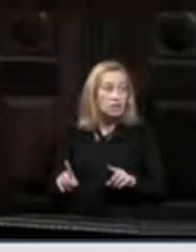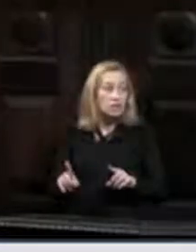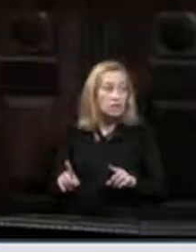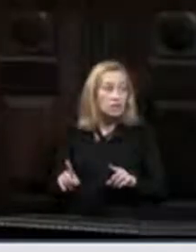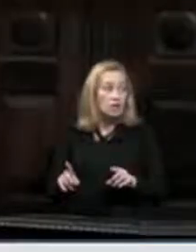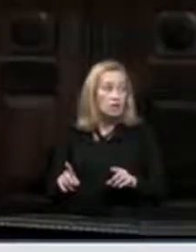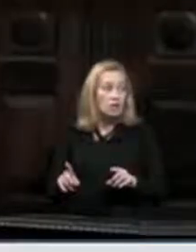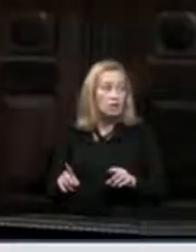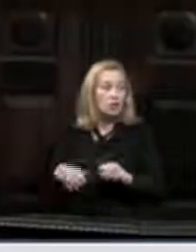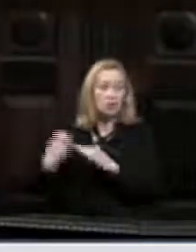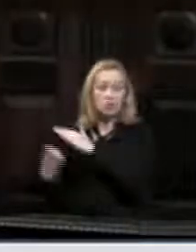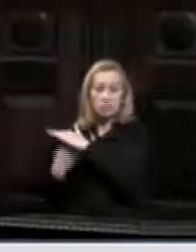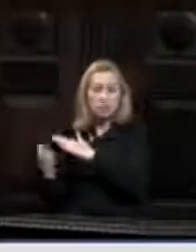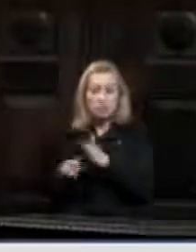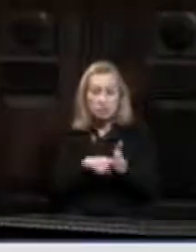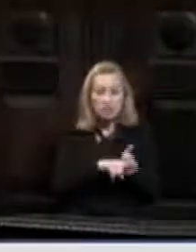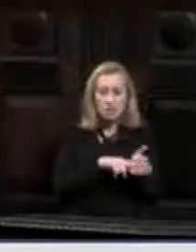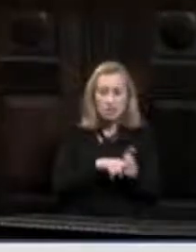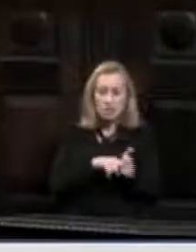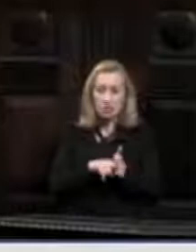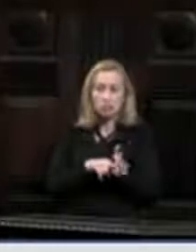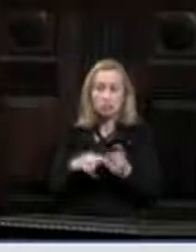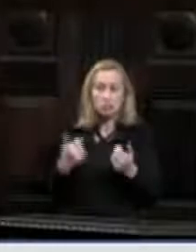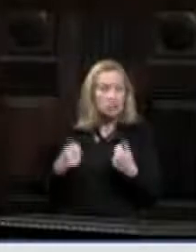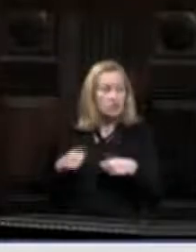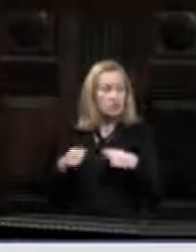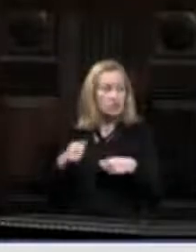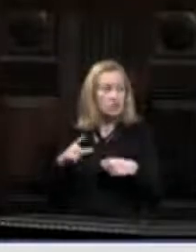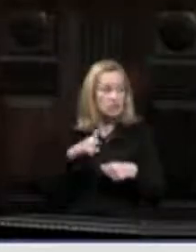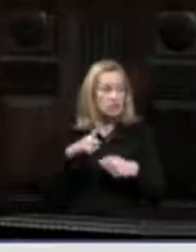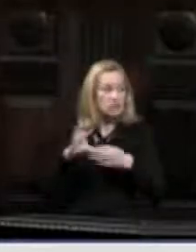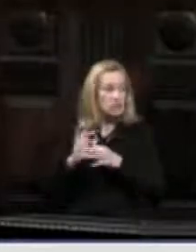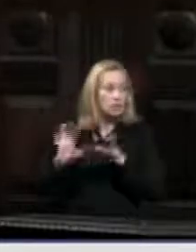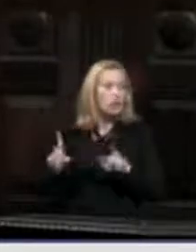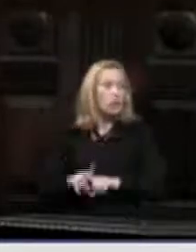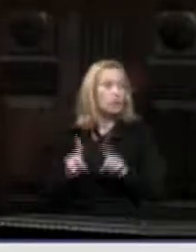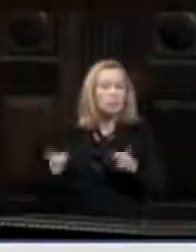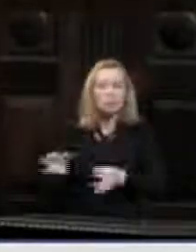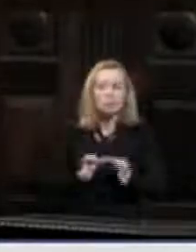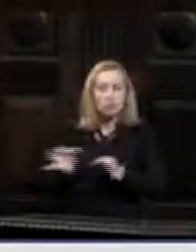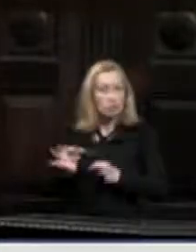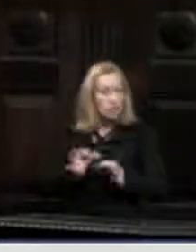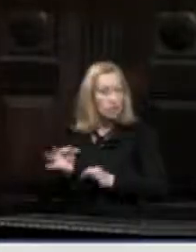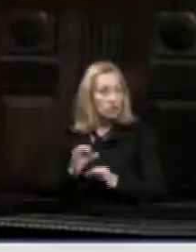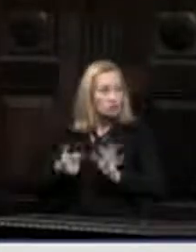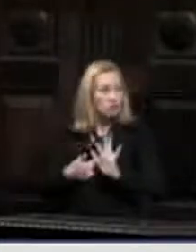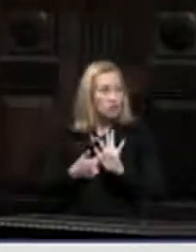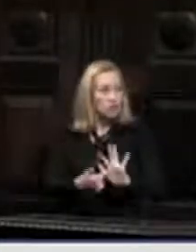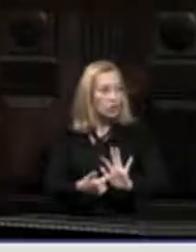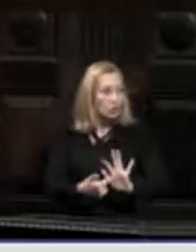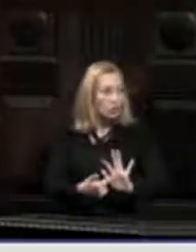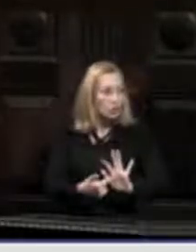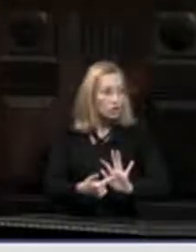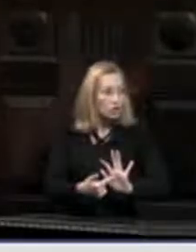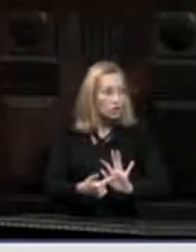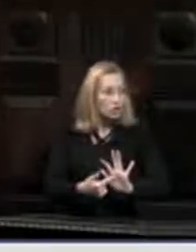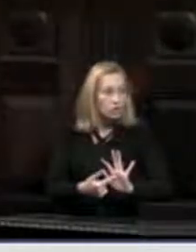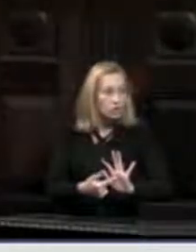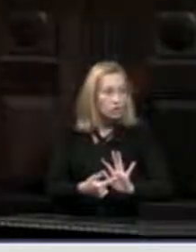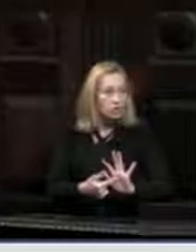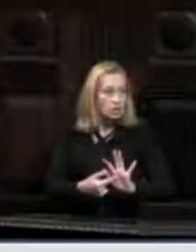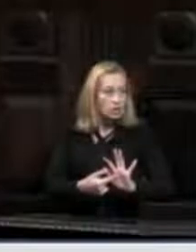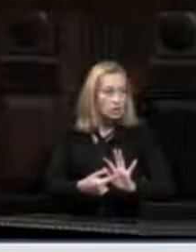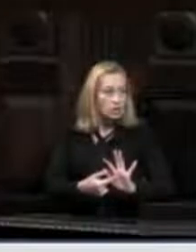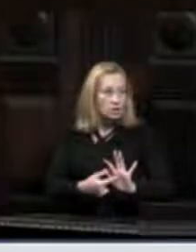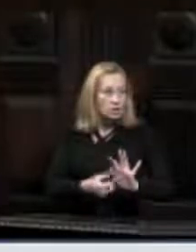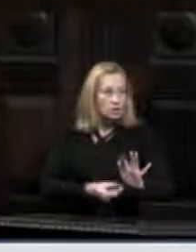o projeto propõe que as atividades regulatórias e de fiscalização saiam do teto